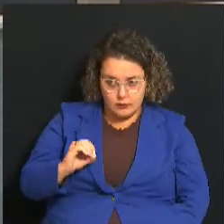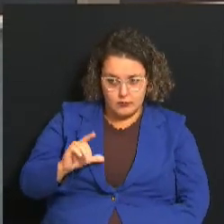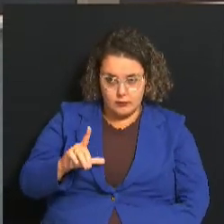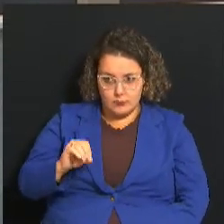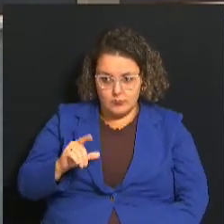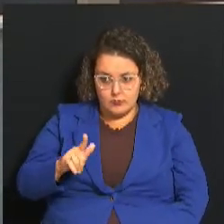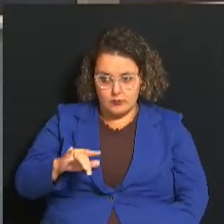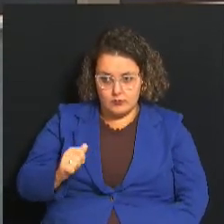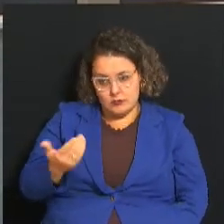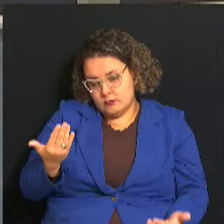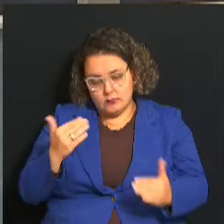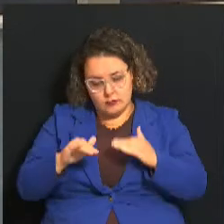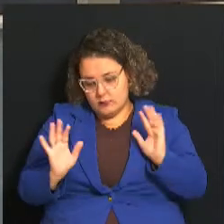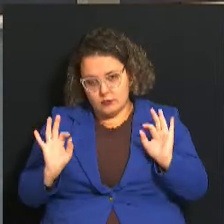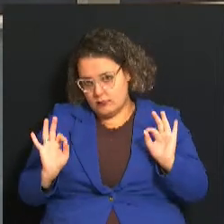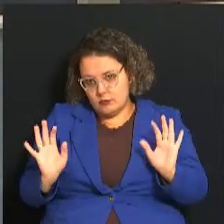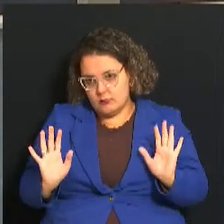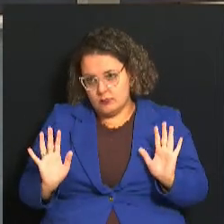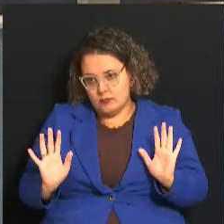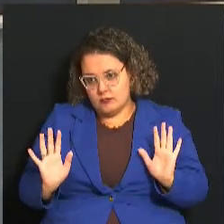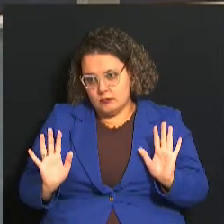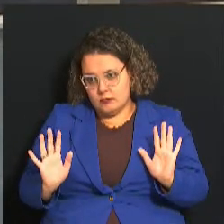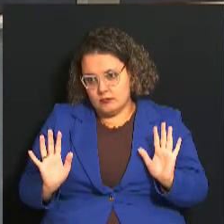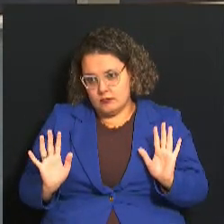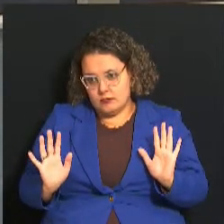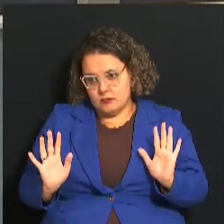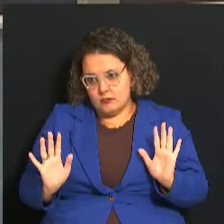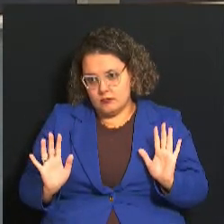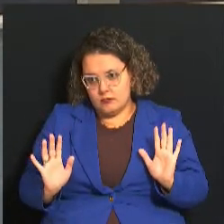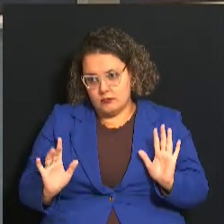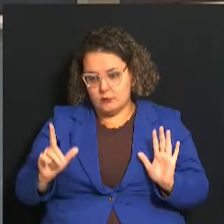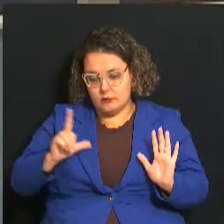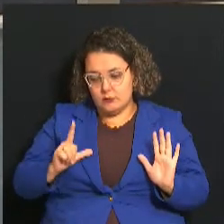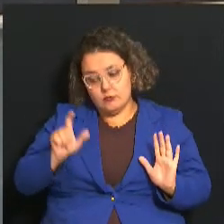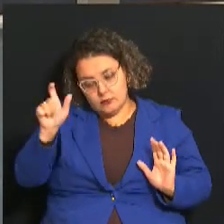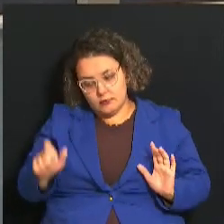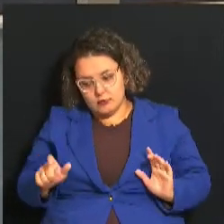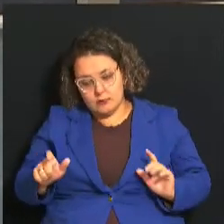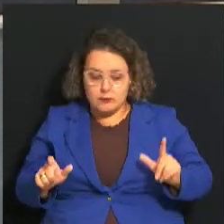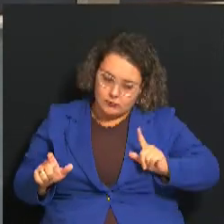tem sentido, tá certo? O que tem que ter para um, tem que ter para o outro.